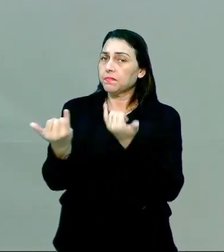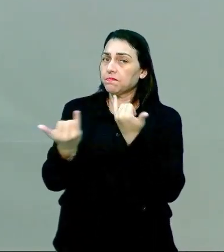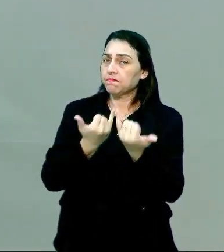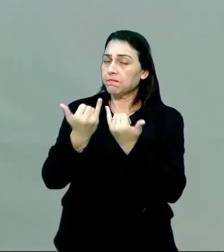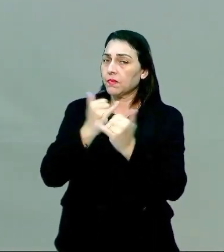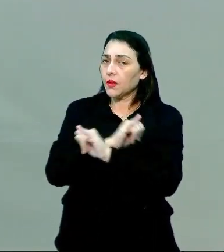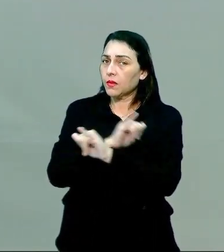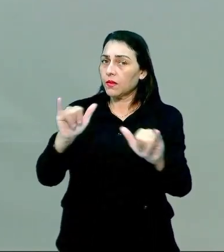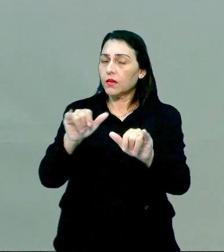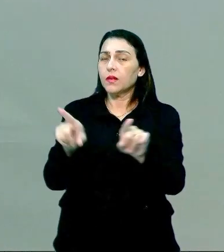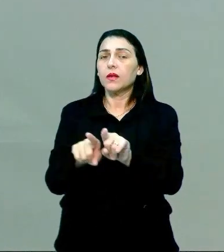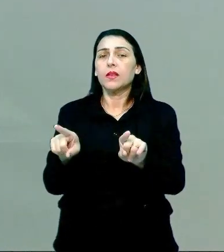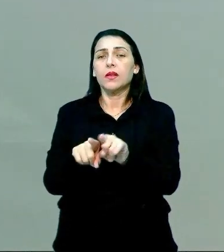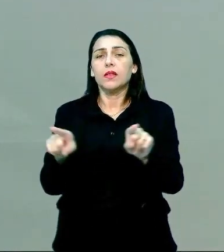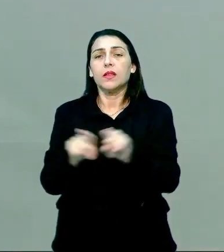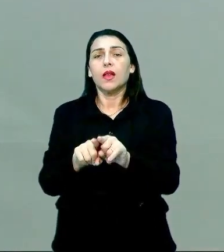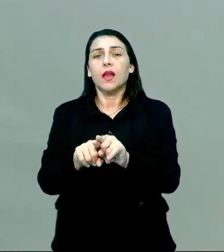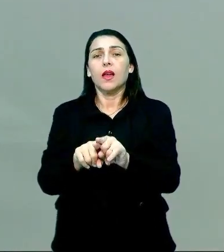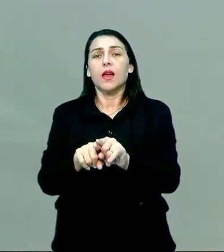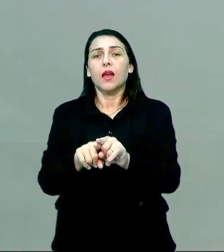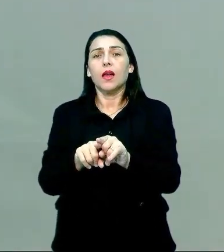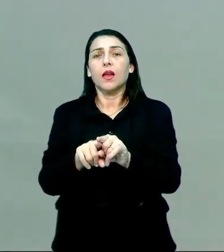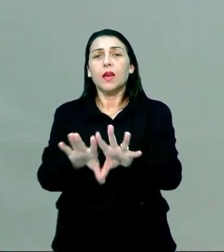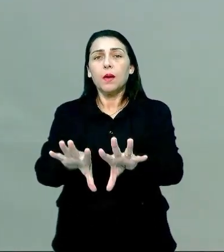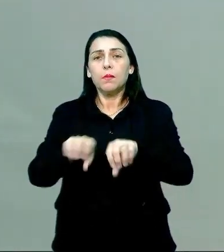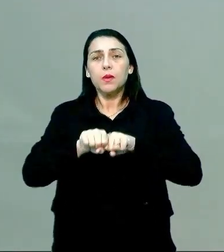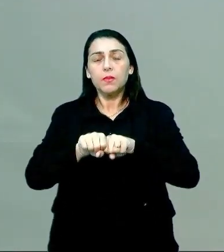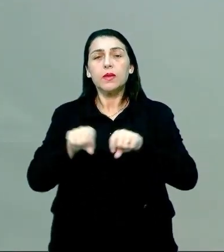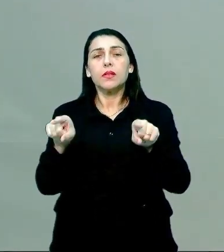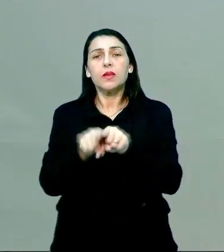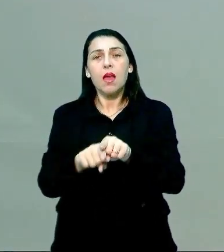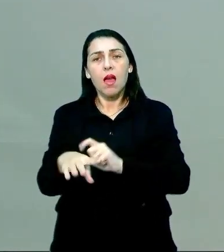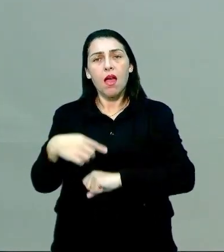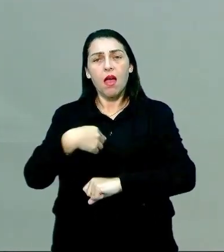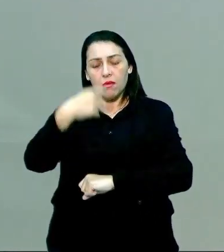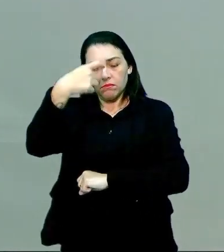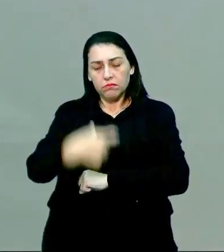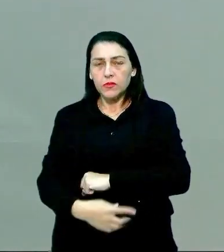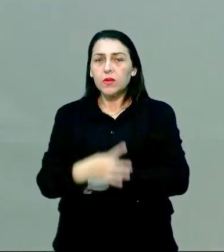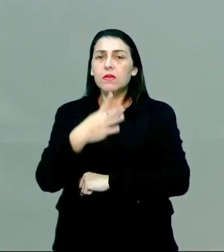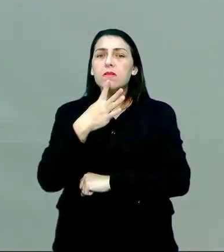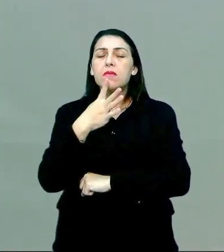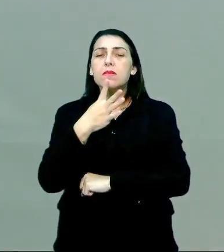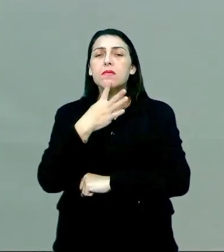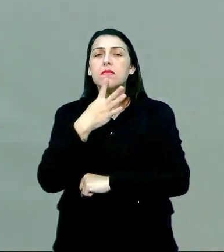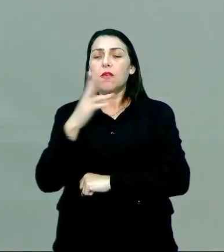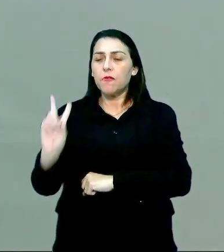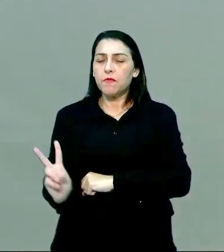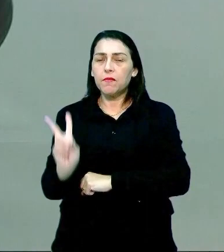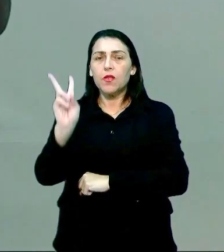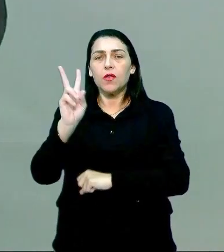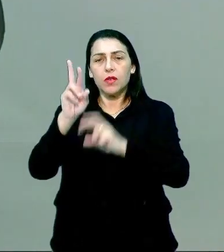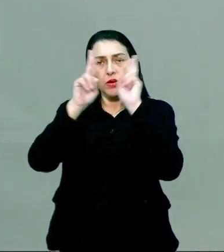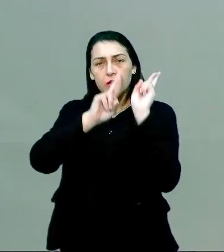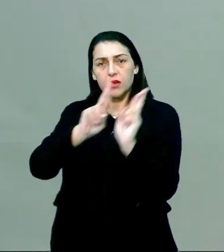e divulgação e apropriação, né, no sentido de eu conhecer e eu reconhecer e eu valorizar e respeitar e me agregar a